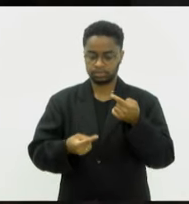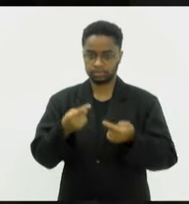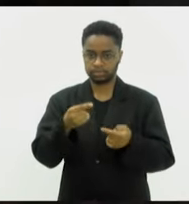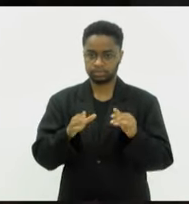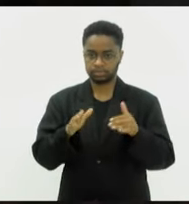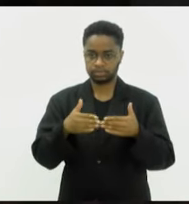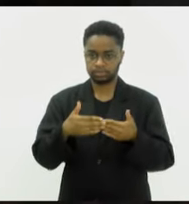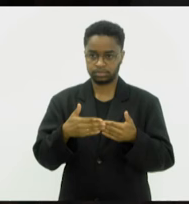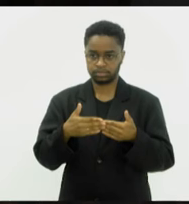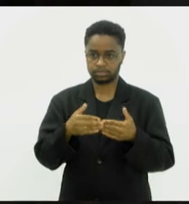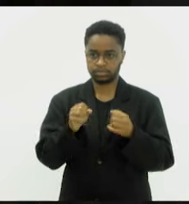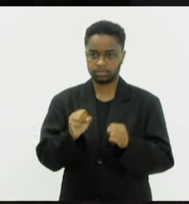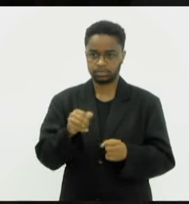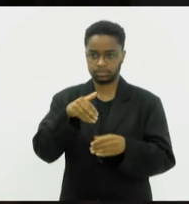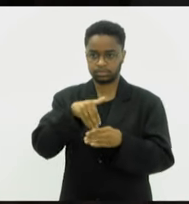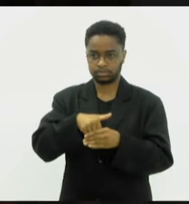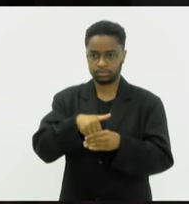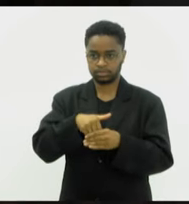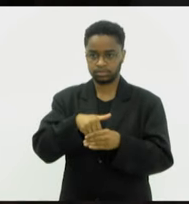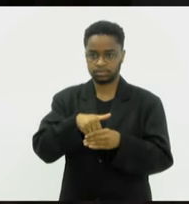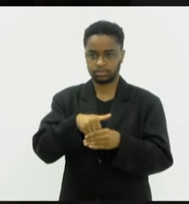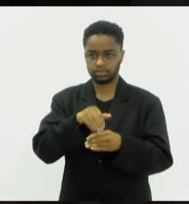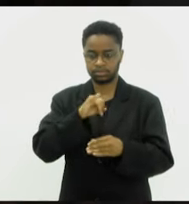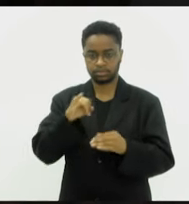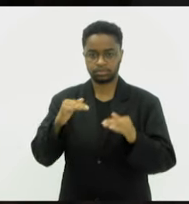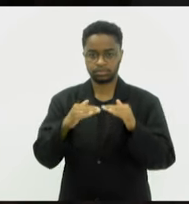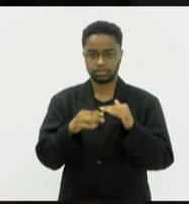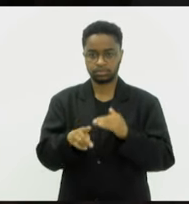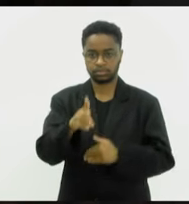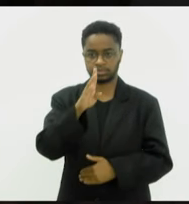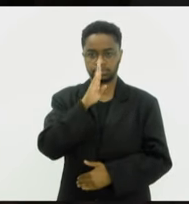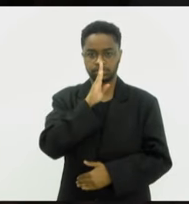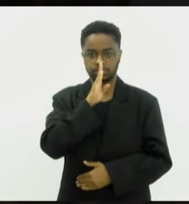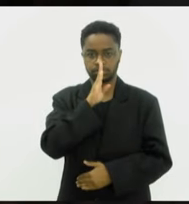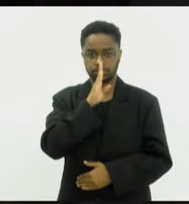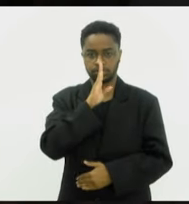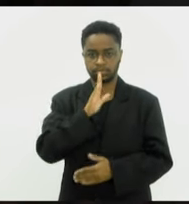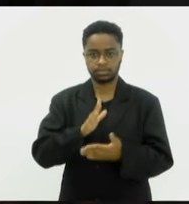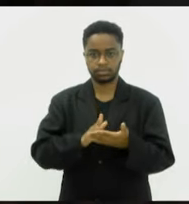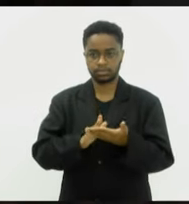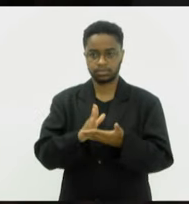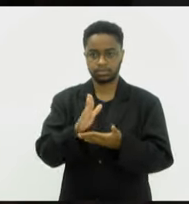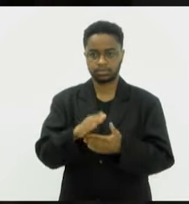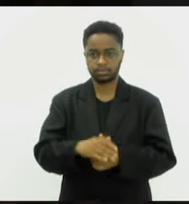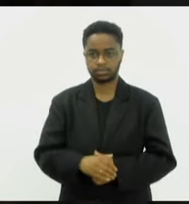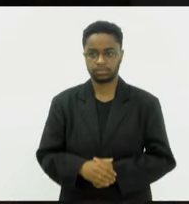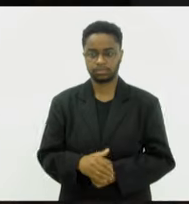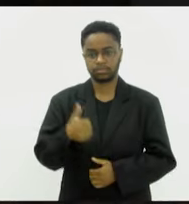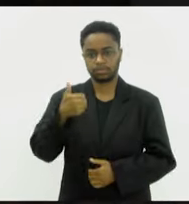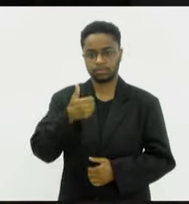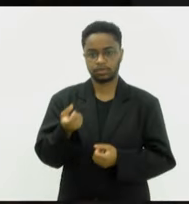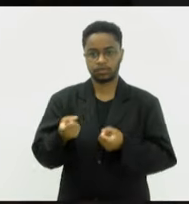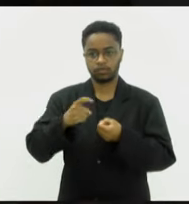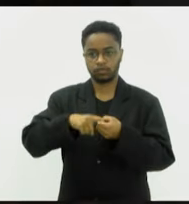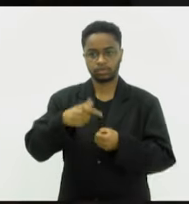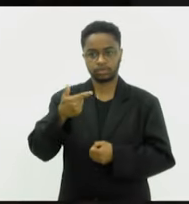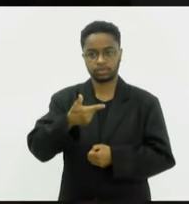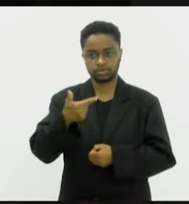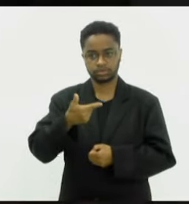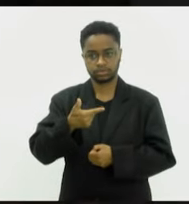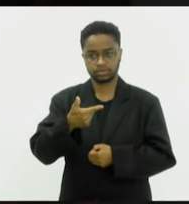encerrada a discussão. Em votação. Os senhores que aprovam permaneçam como estão. Aprovada em primeira, retorna em